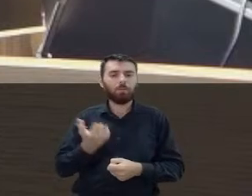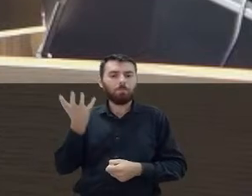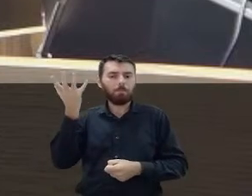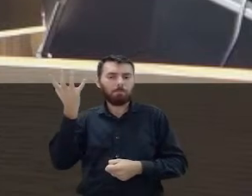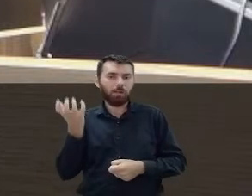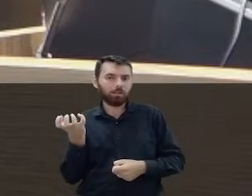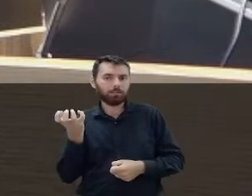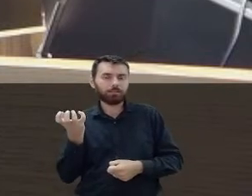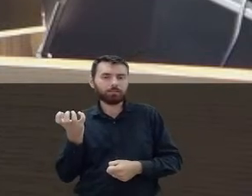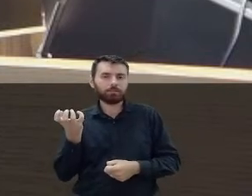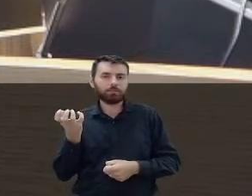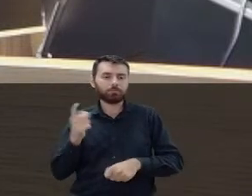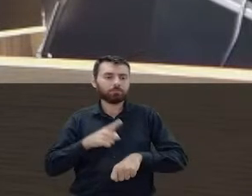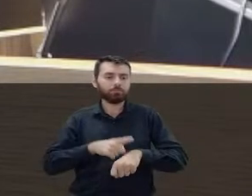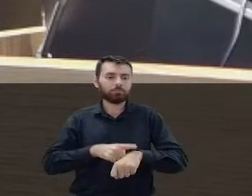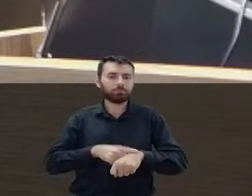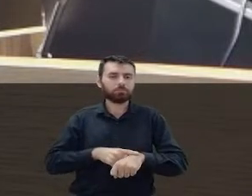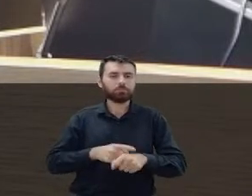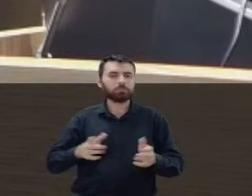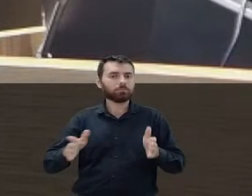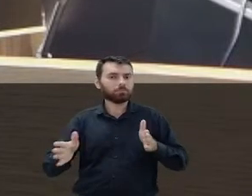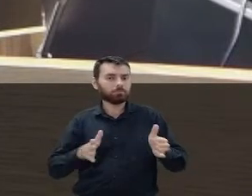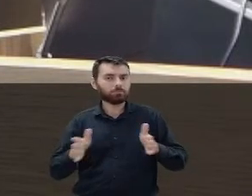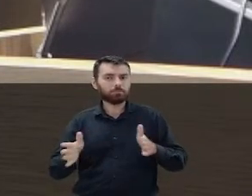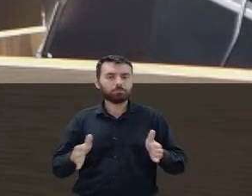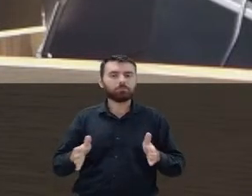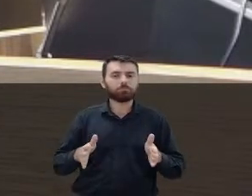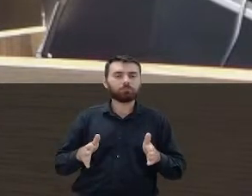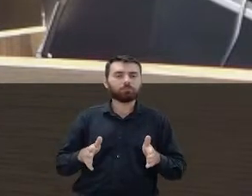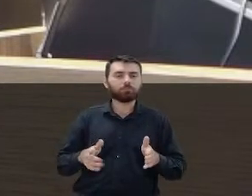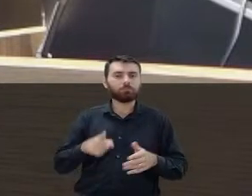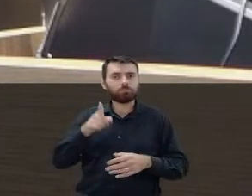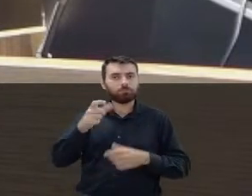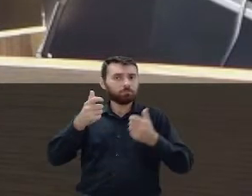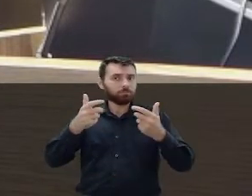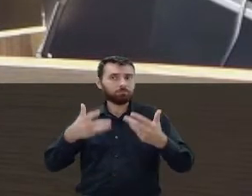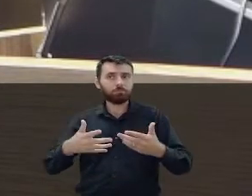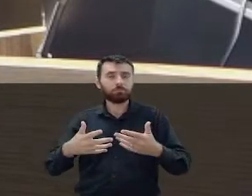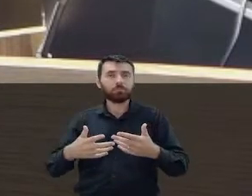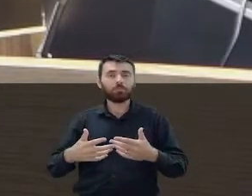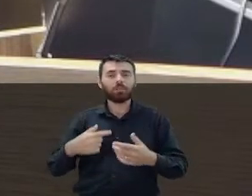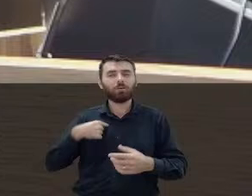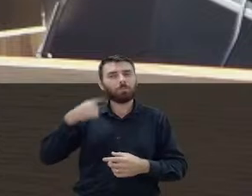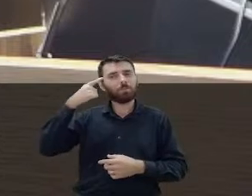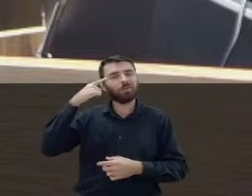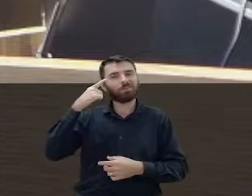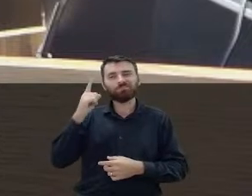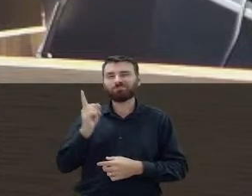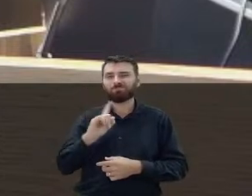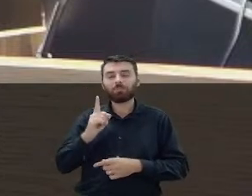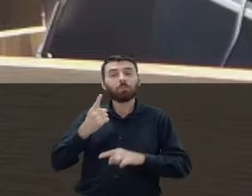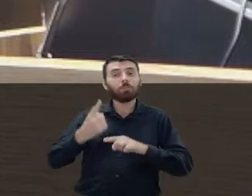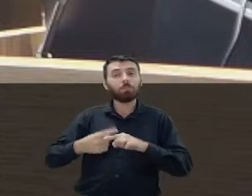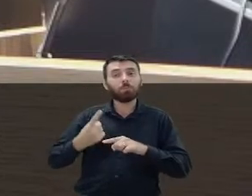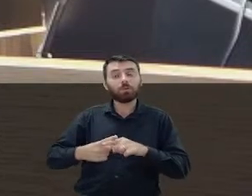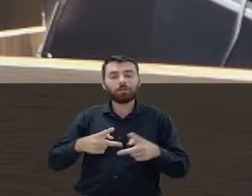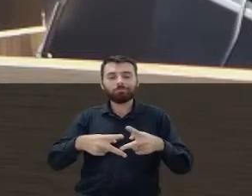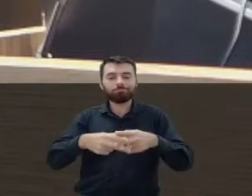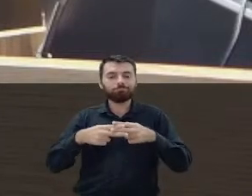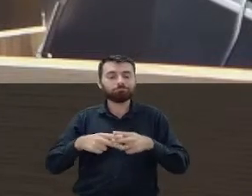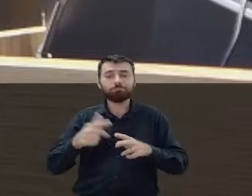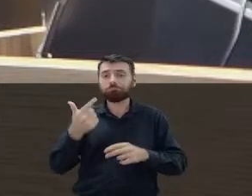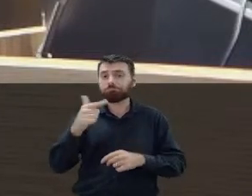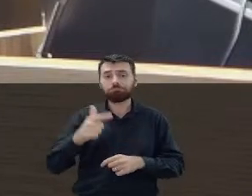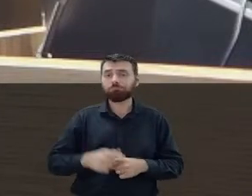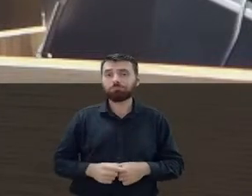pelo período que Vossa Excelência está propondo, né? Porque não houve afastamento. Ela trabalhou 3 anos, não